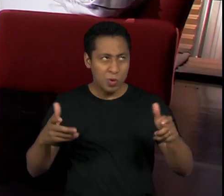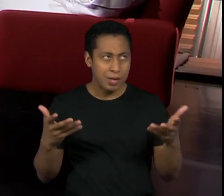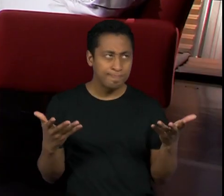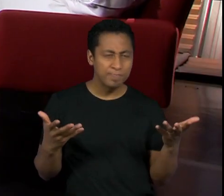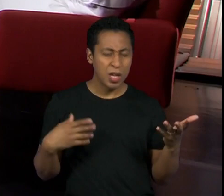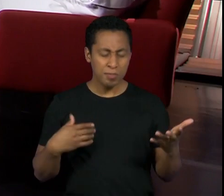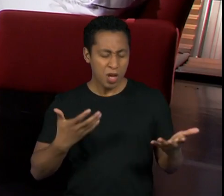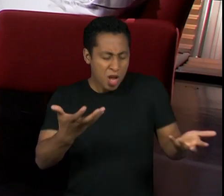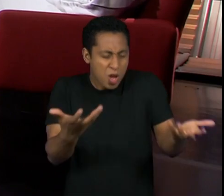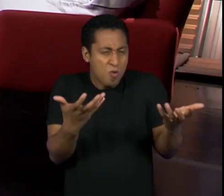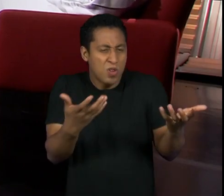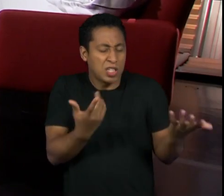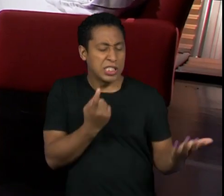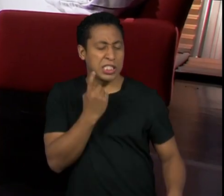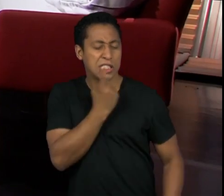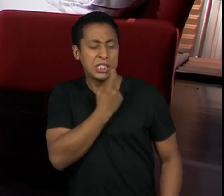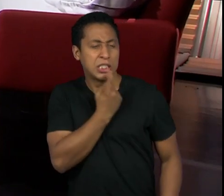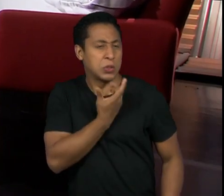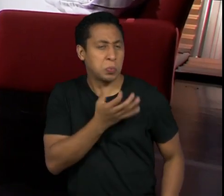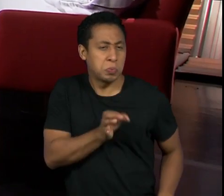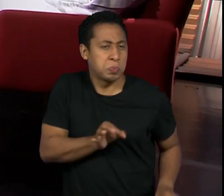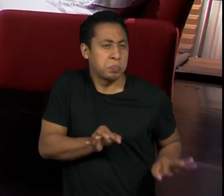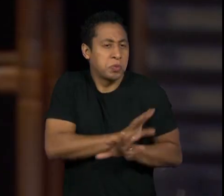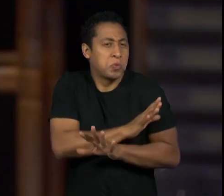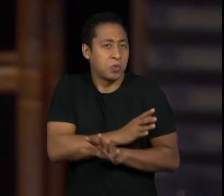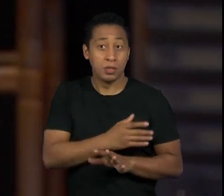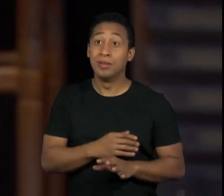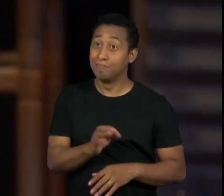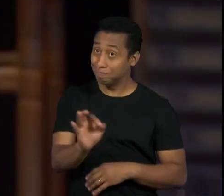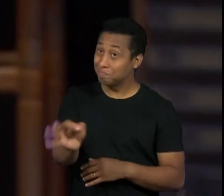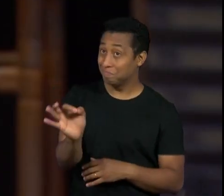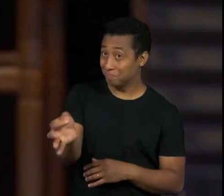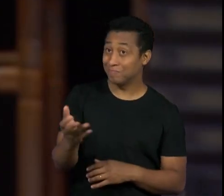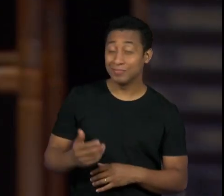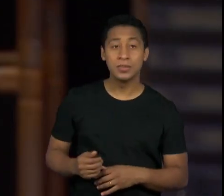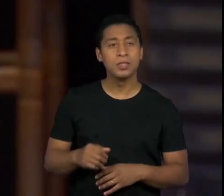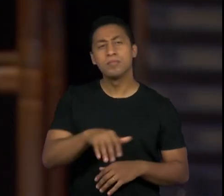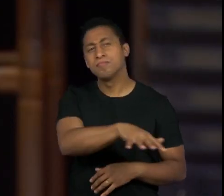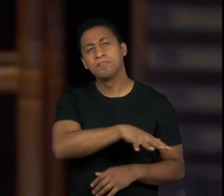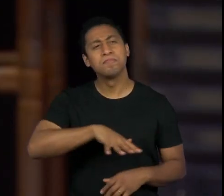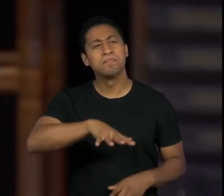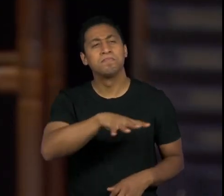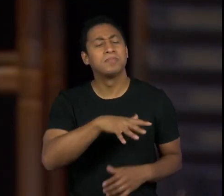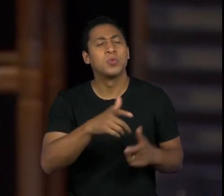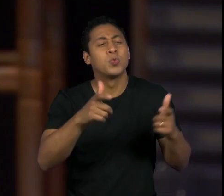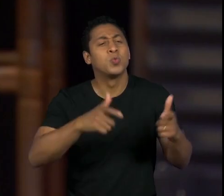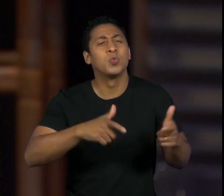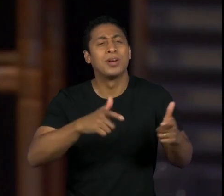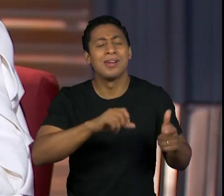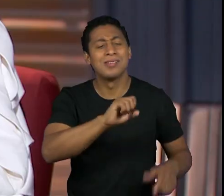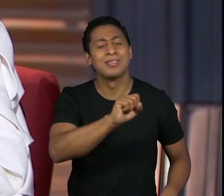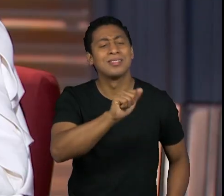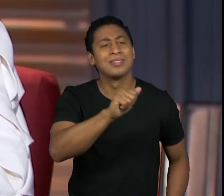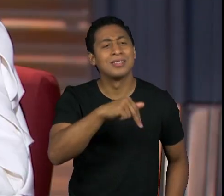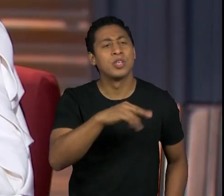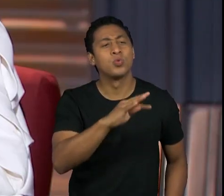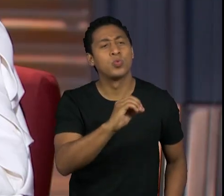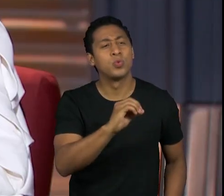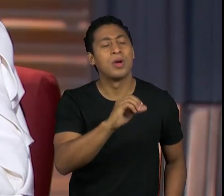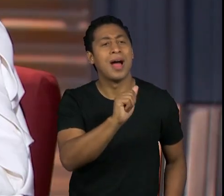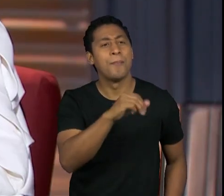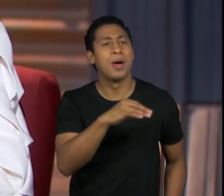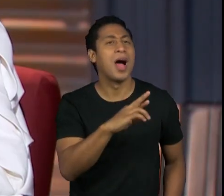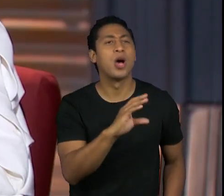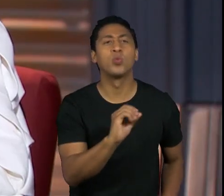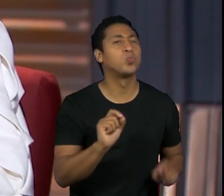né? Isso, perfeito, pronto. Não é? Acertou. Que lugar é esse, hein, Santo Amaro? Santo Amaro, eu